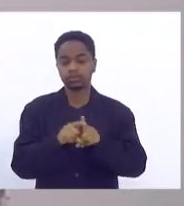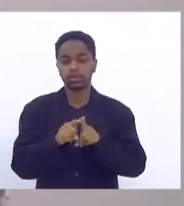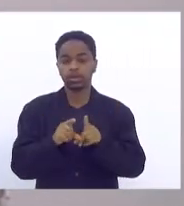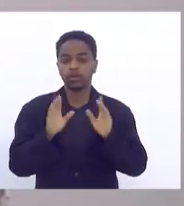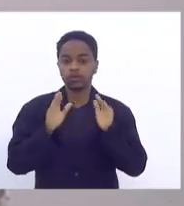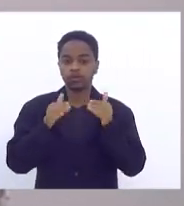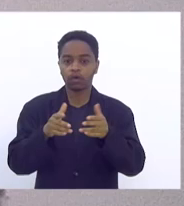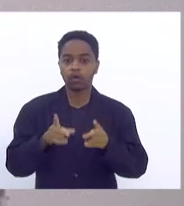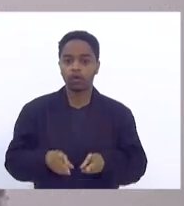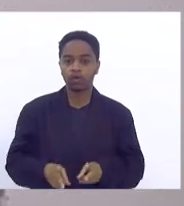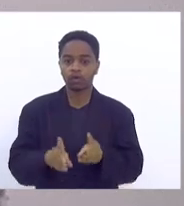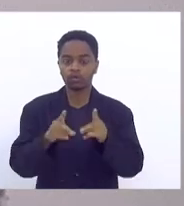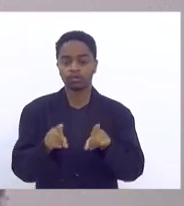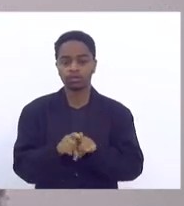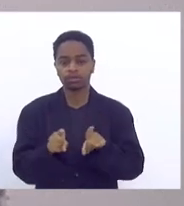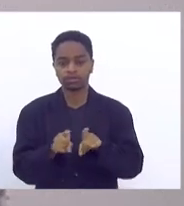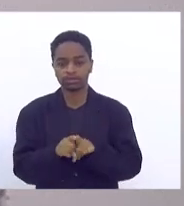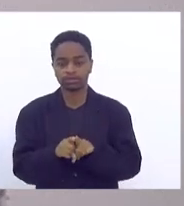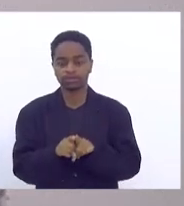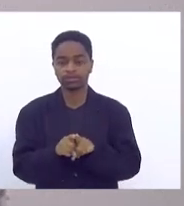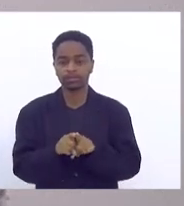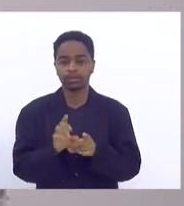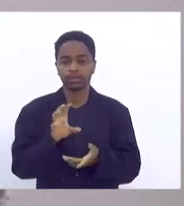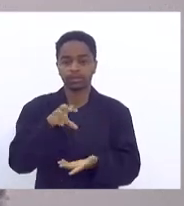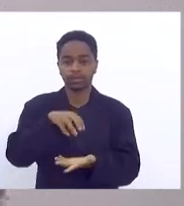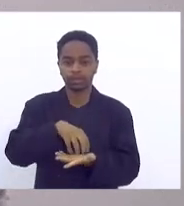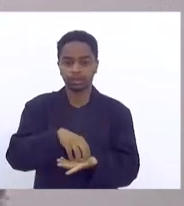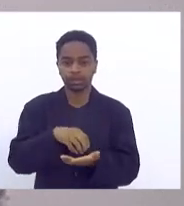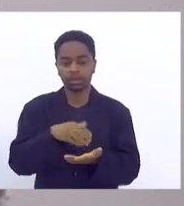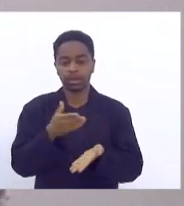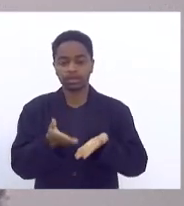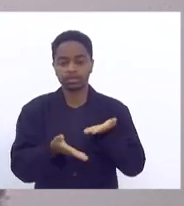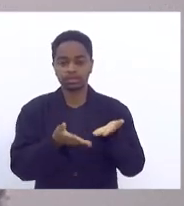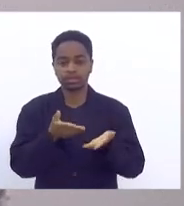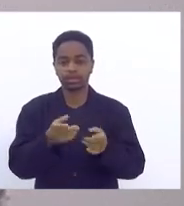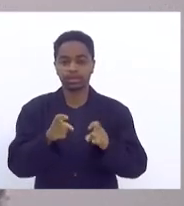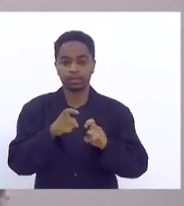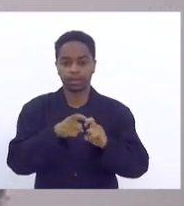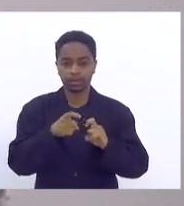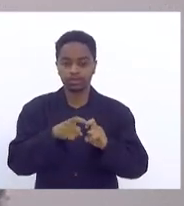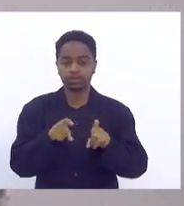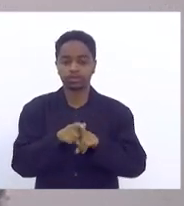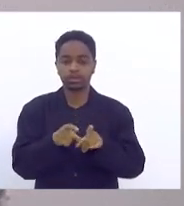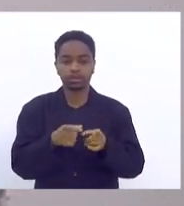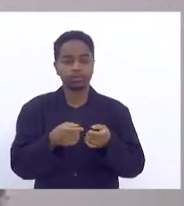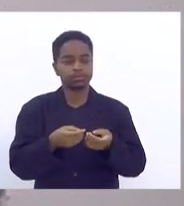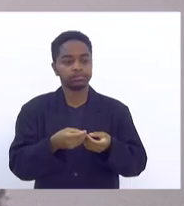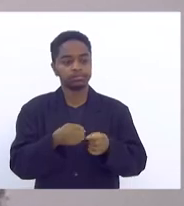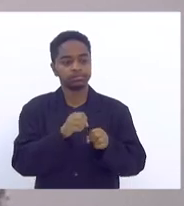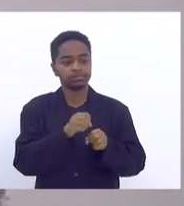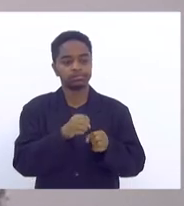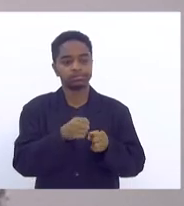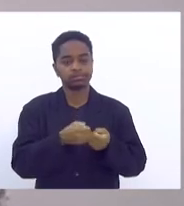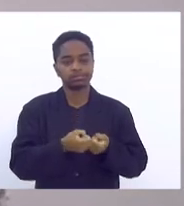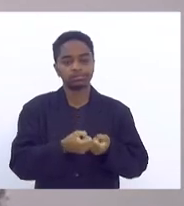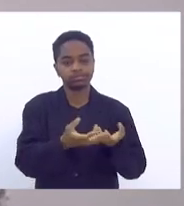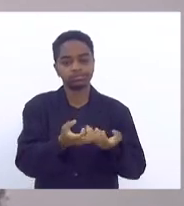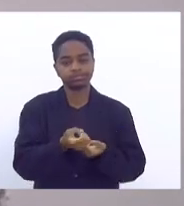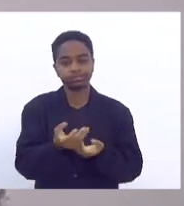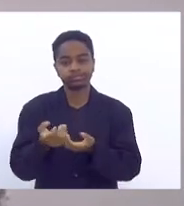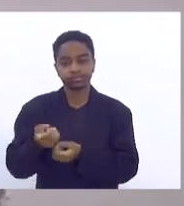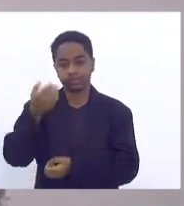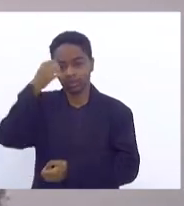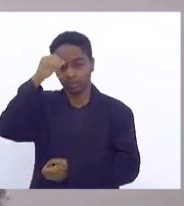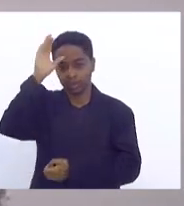na na até o o o departamento de assistência médica trouxe muito conhecimento pra gente e agora